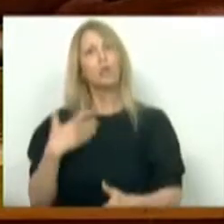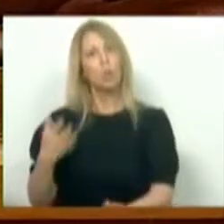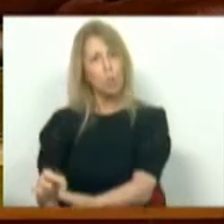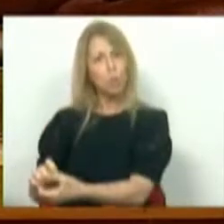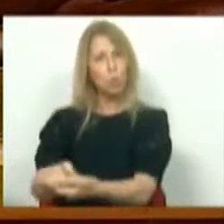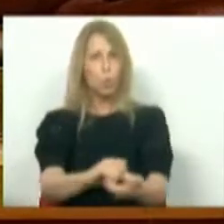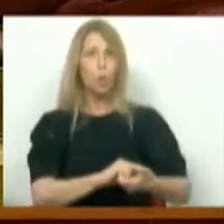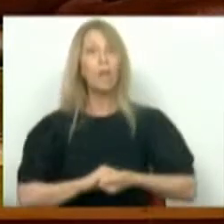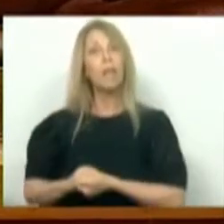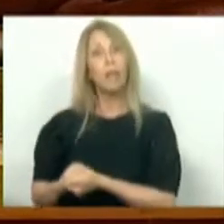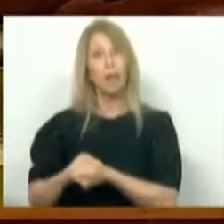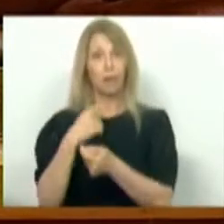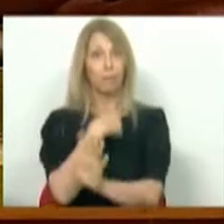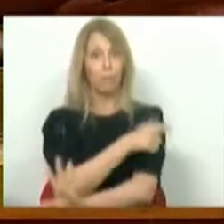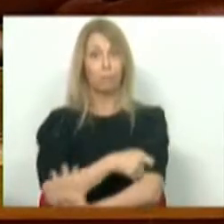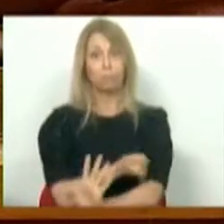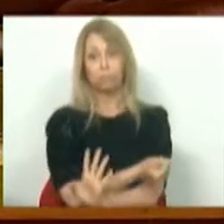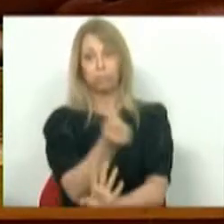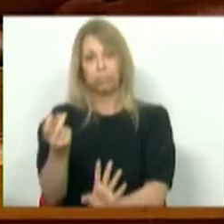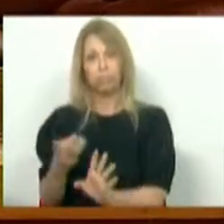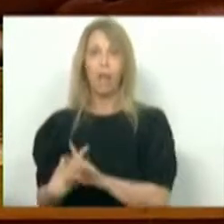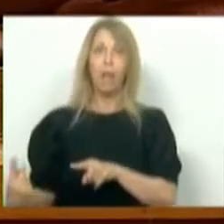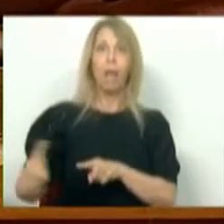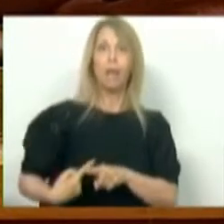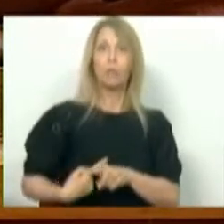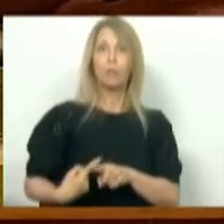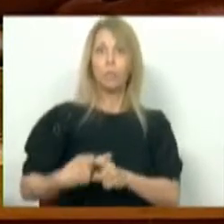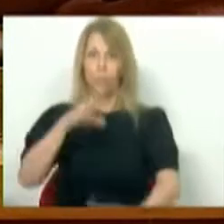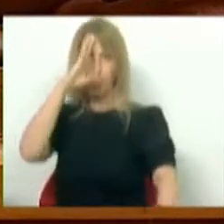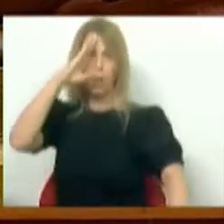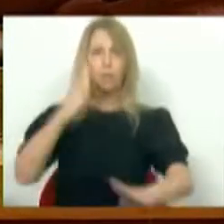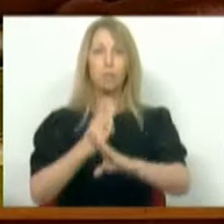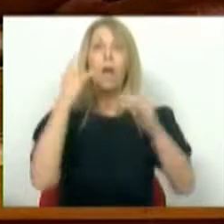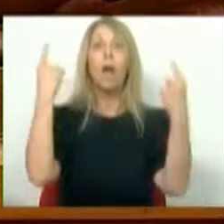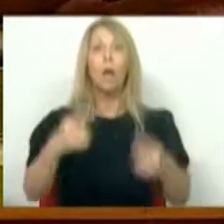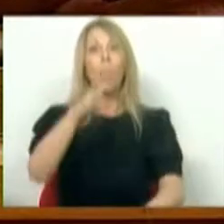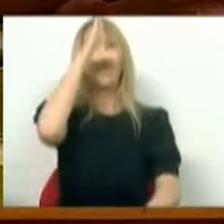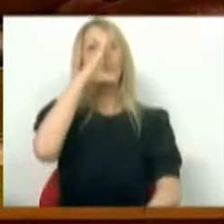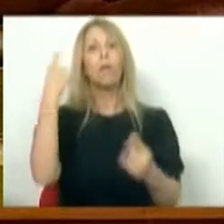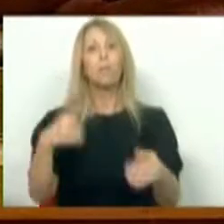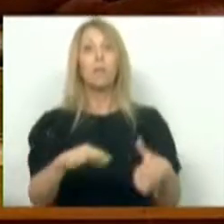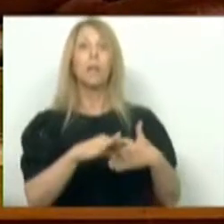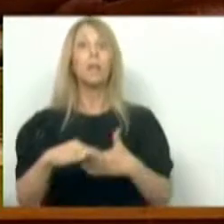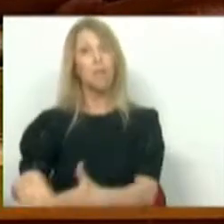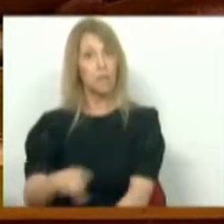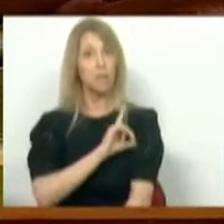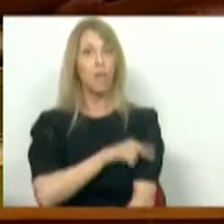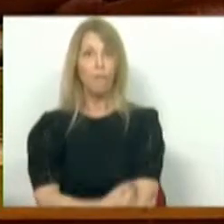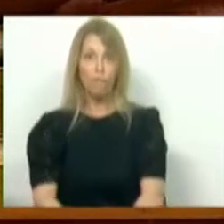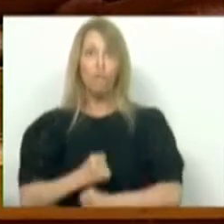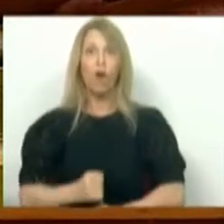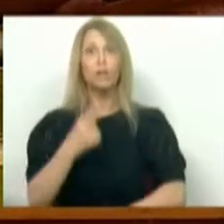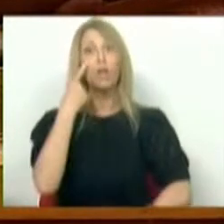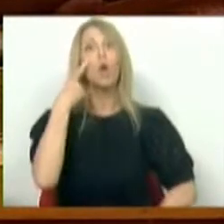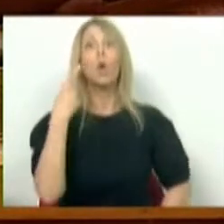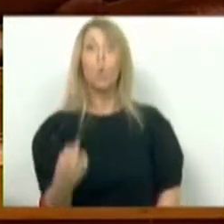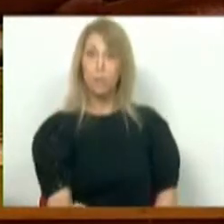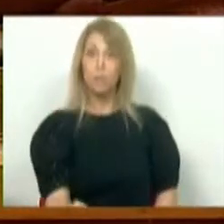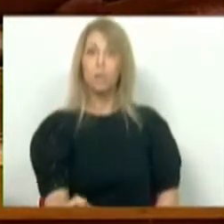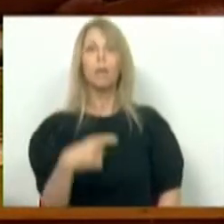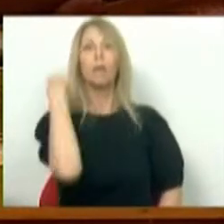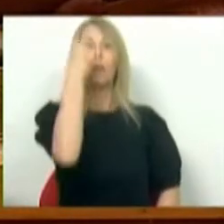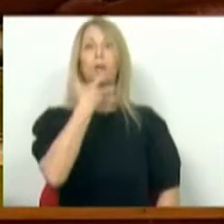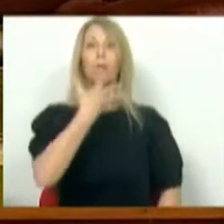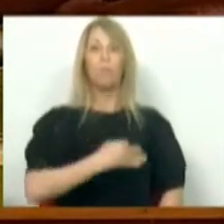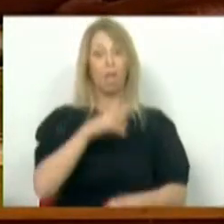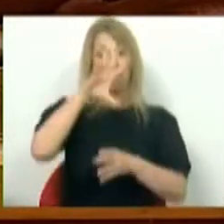pluralidade, entusiasmada e determinada. Um Governo que tem uma liderança forte, reconhecida e com a credibilidade interna e